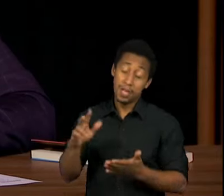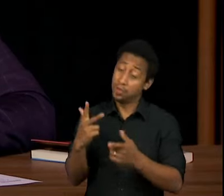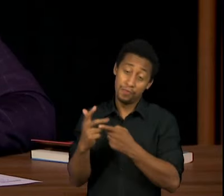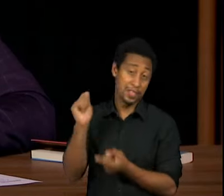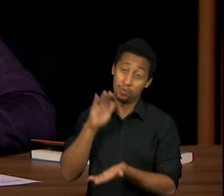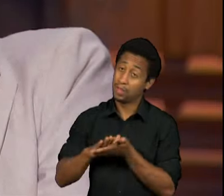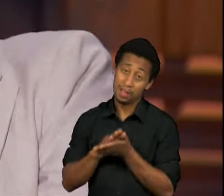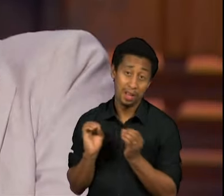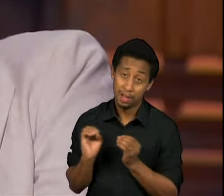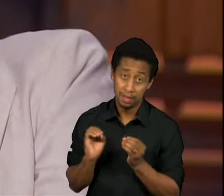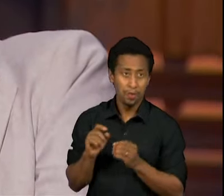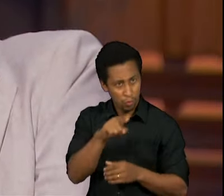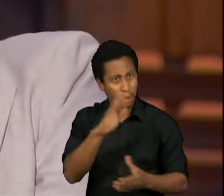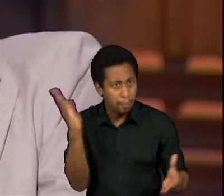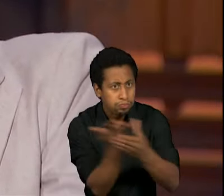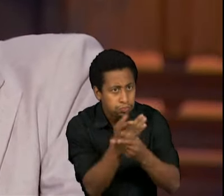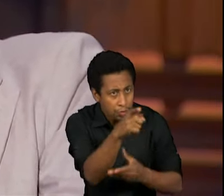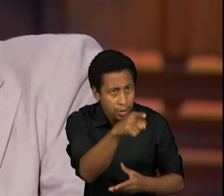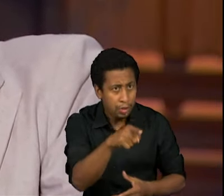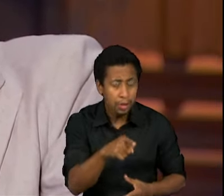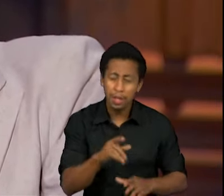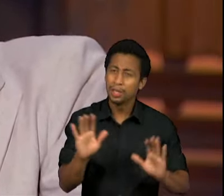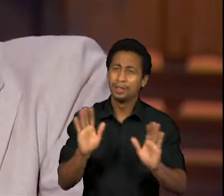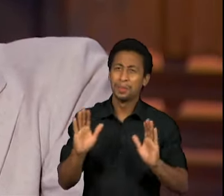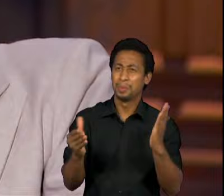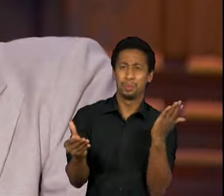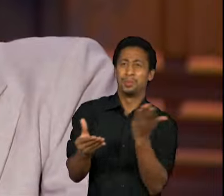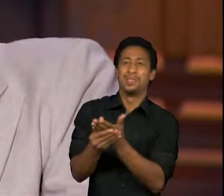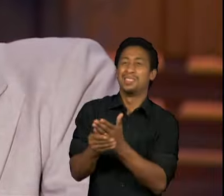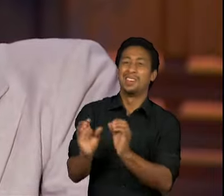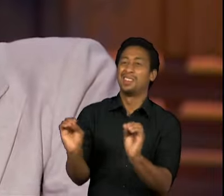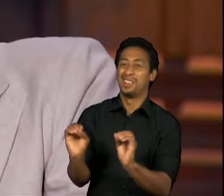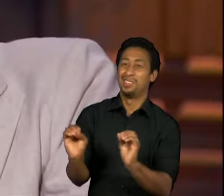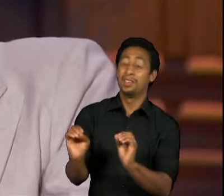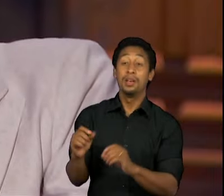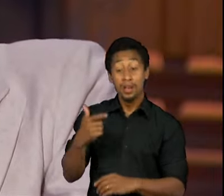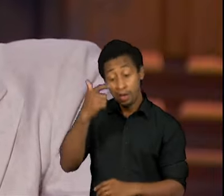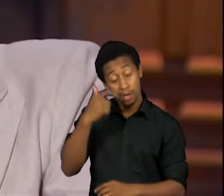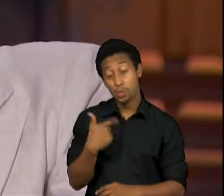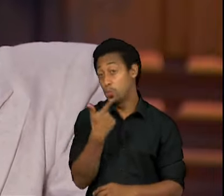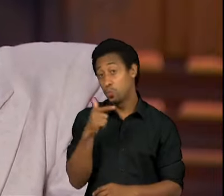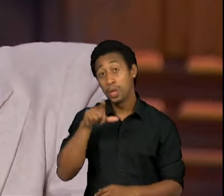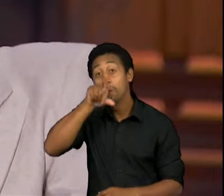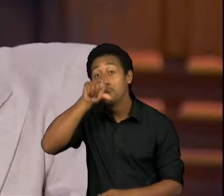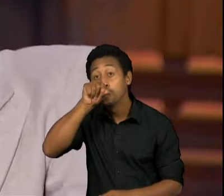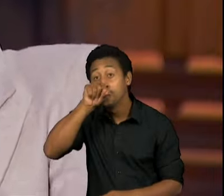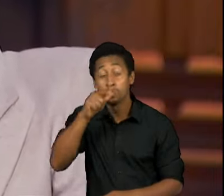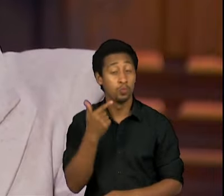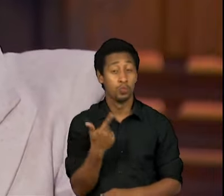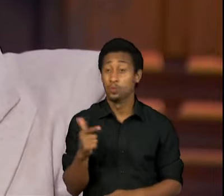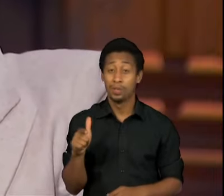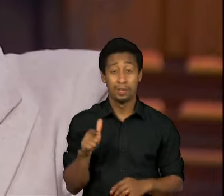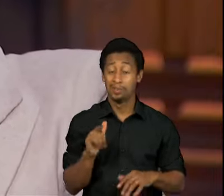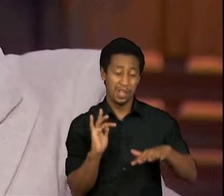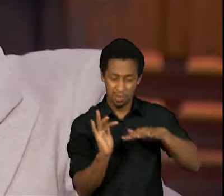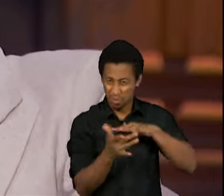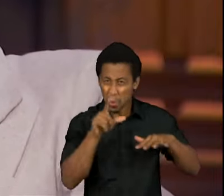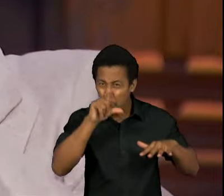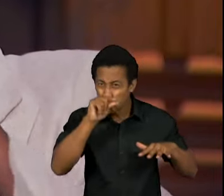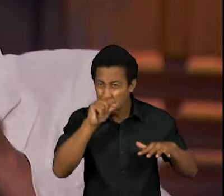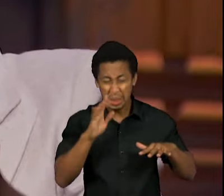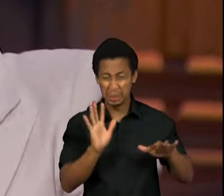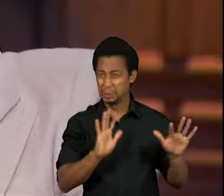processo não eu não aparecer sei por que que aconteceu não tenho Twitter eu nunca tive eu não gosto de Twitter e Justamente por isso porque